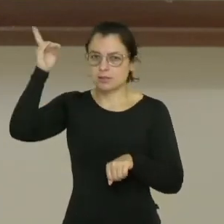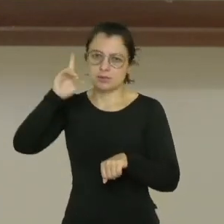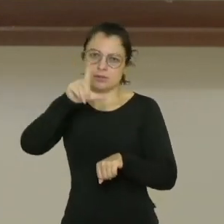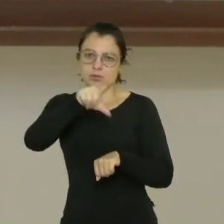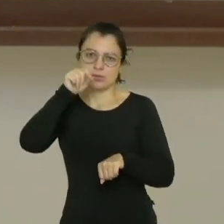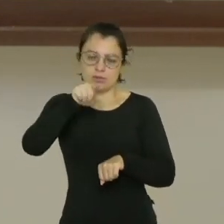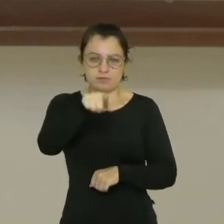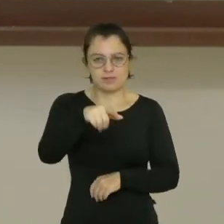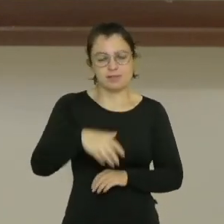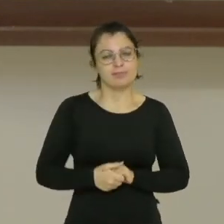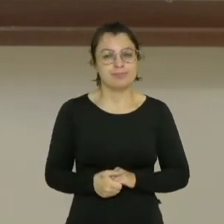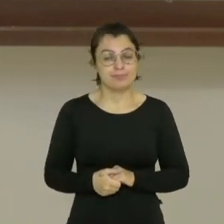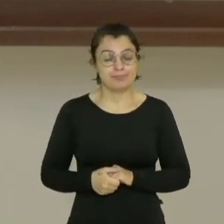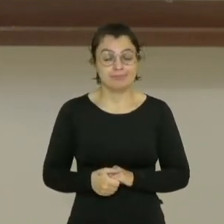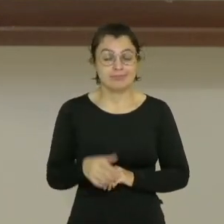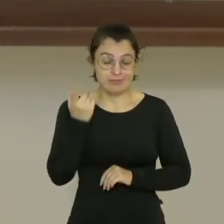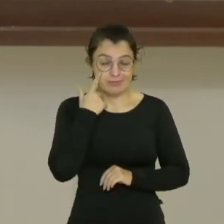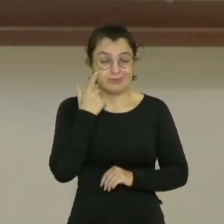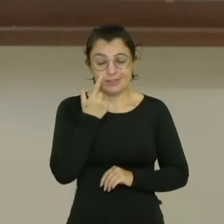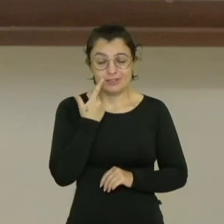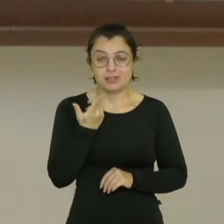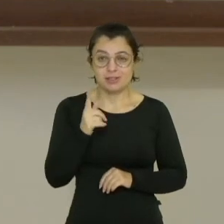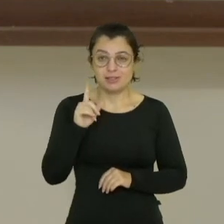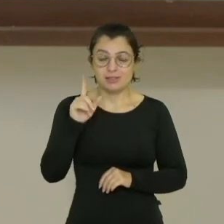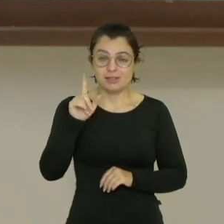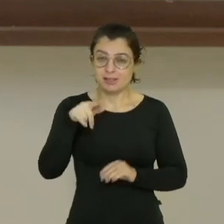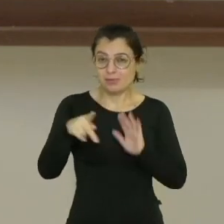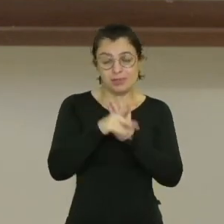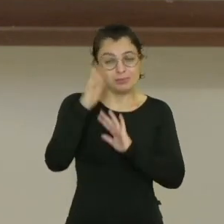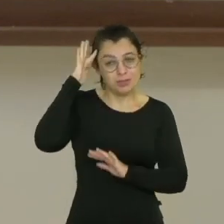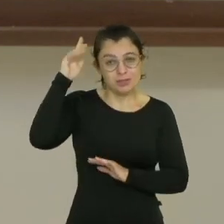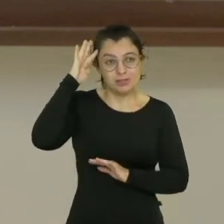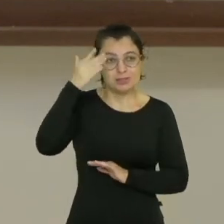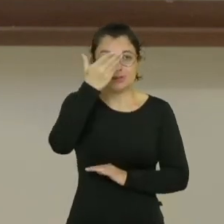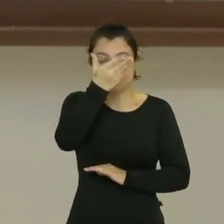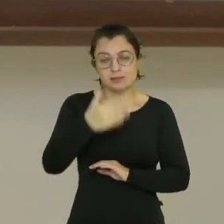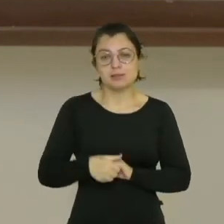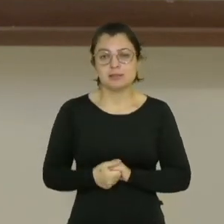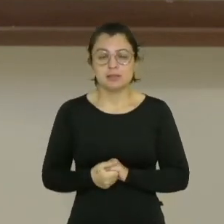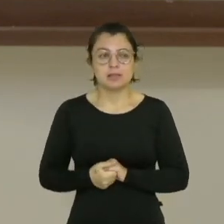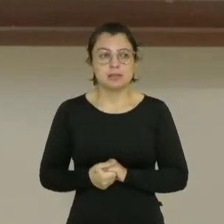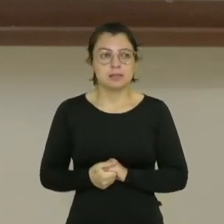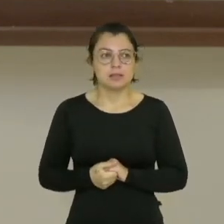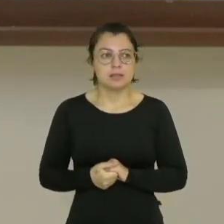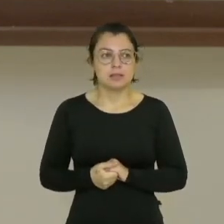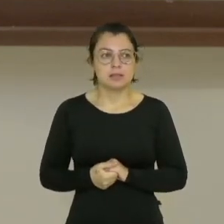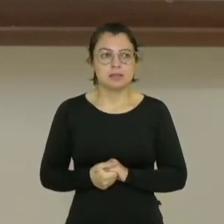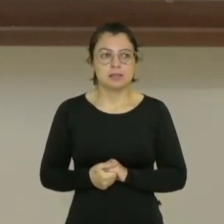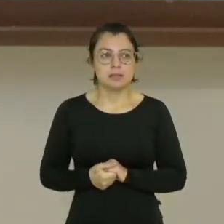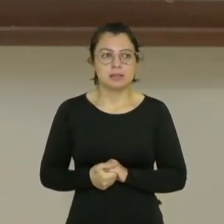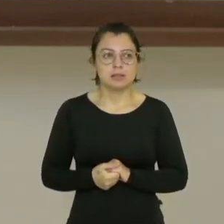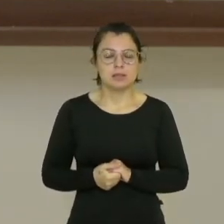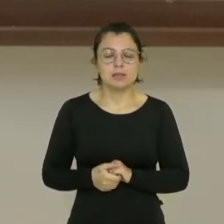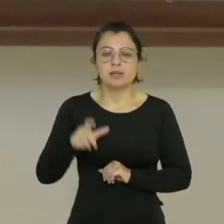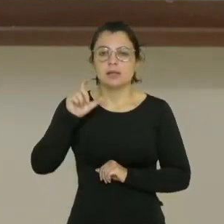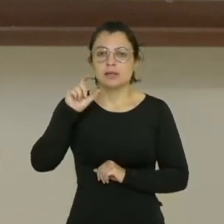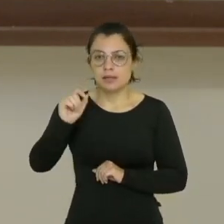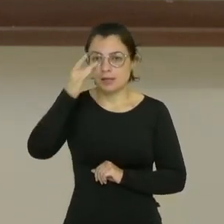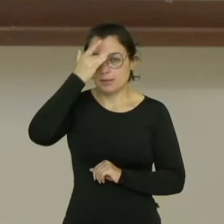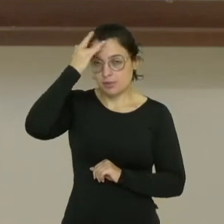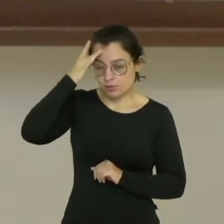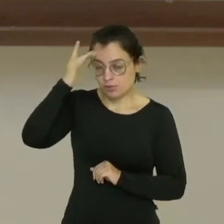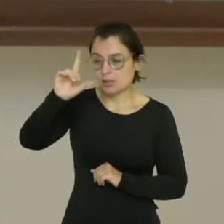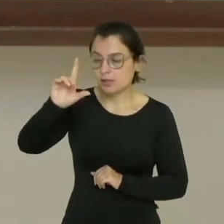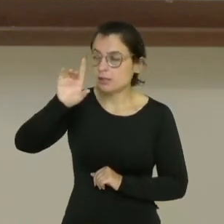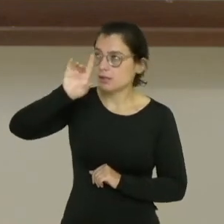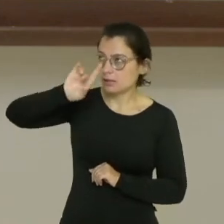as pessoas que são escolhidas de Deus de acordo com a teoria da predestinação, né? Quem era escolhido